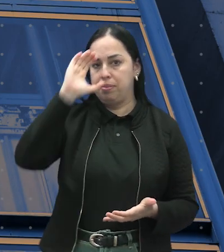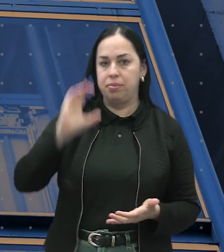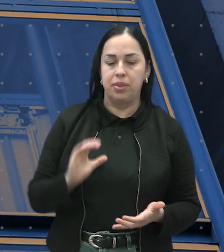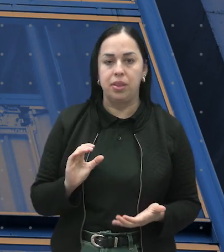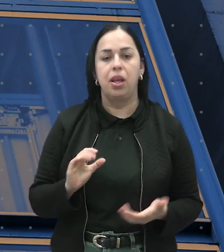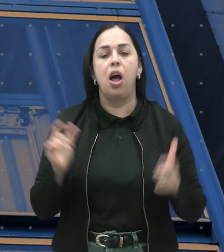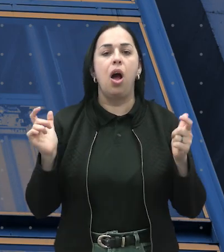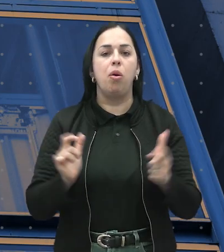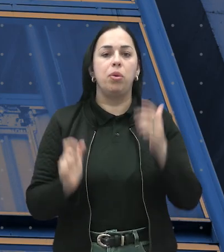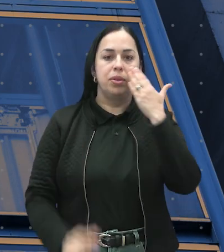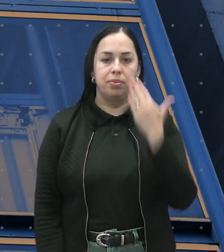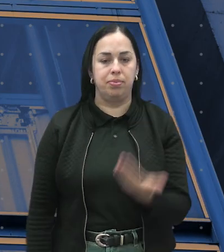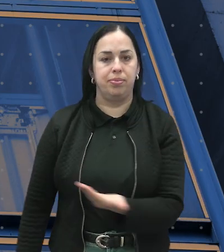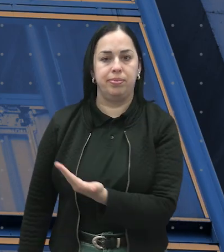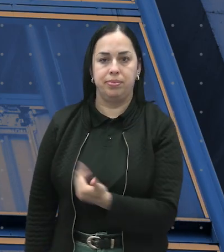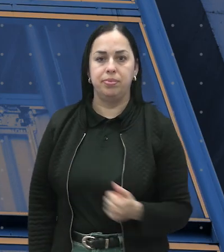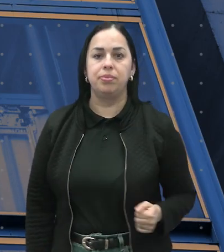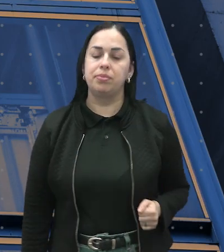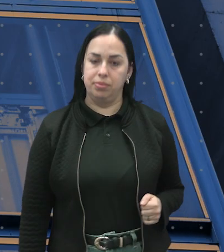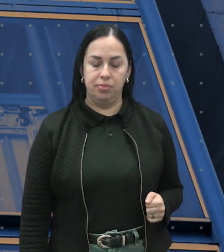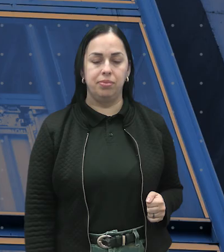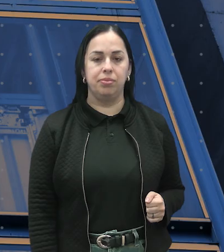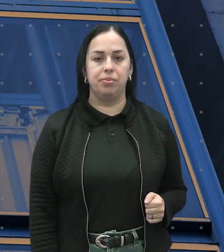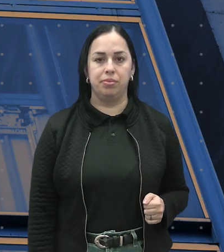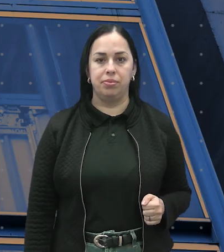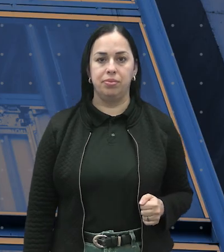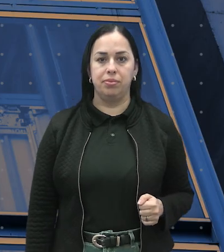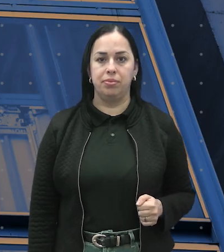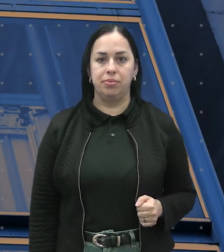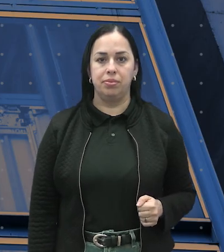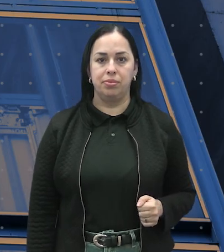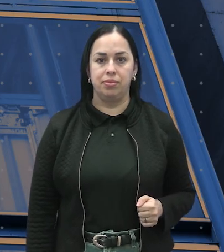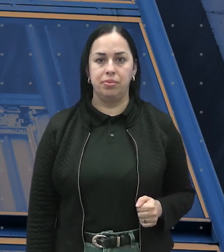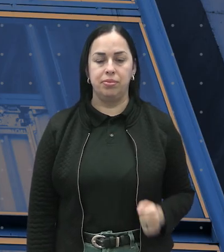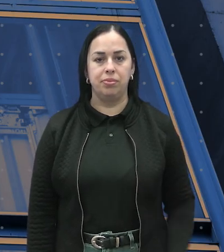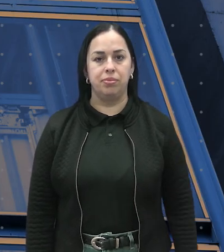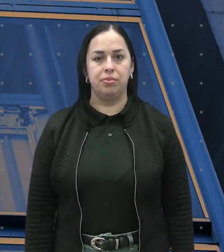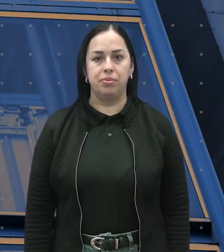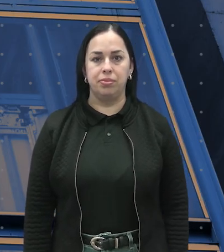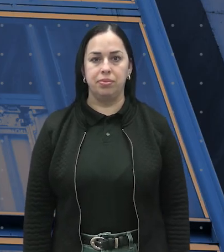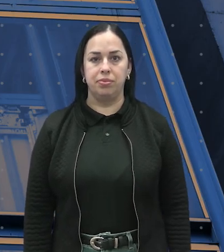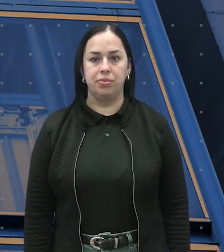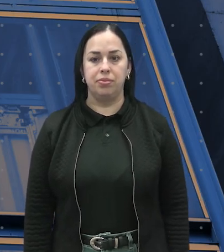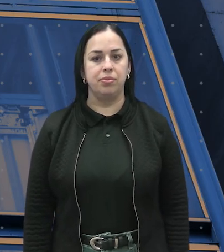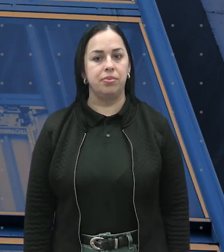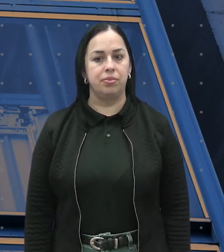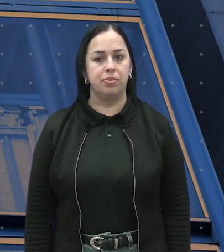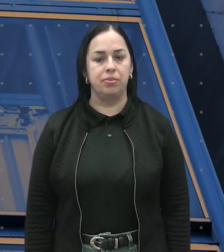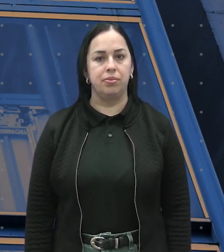cidadão. O PAT fica na Praça Afonso Pena, número 175, no centro.